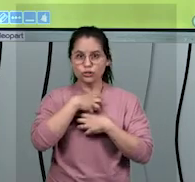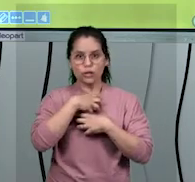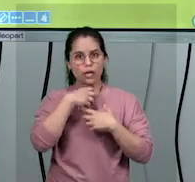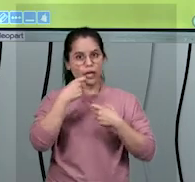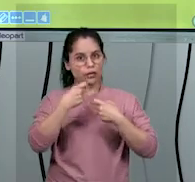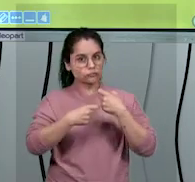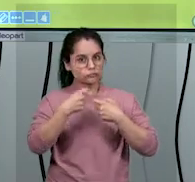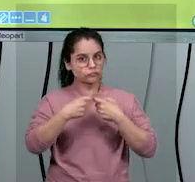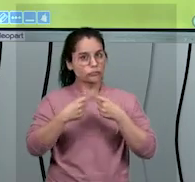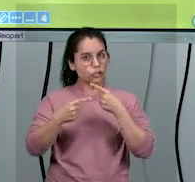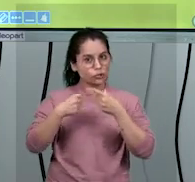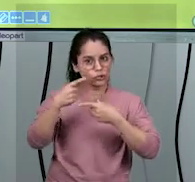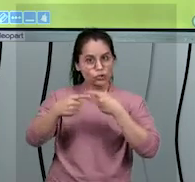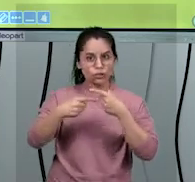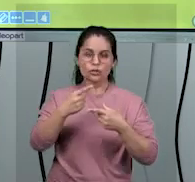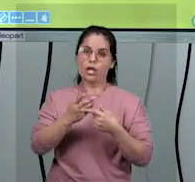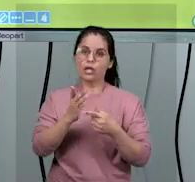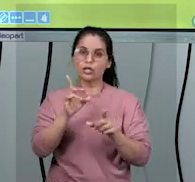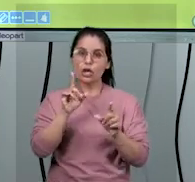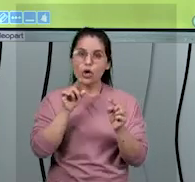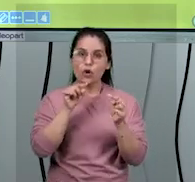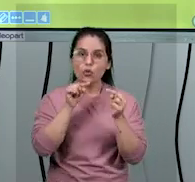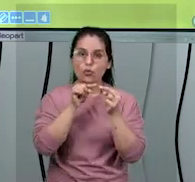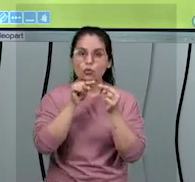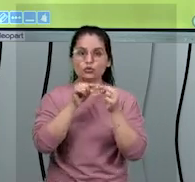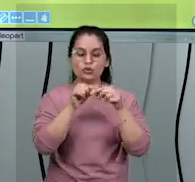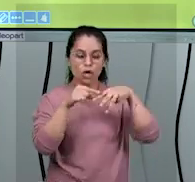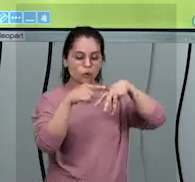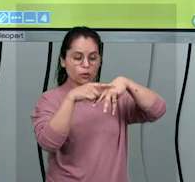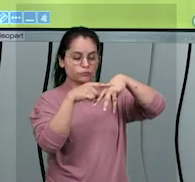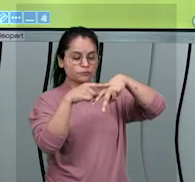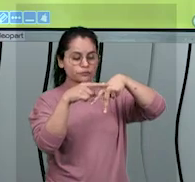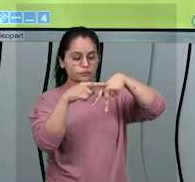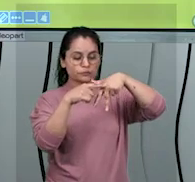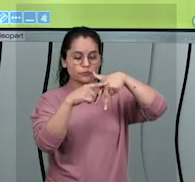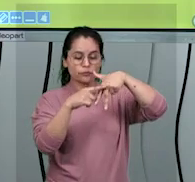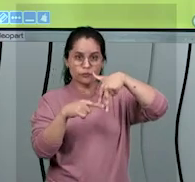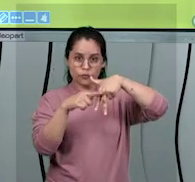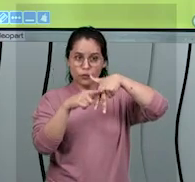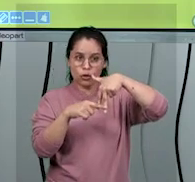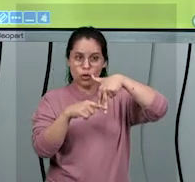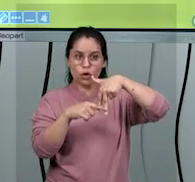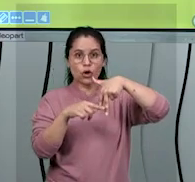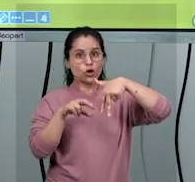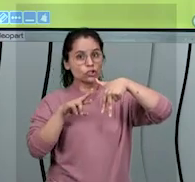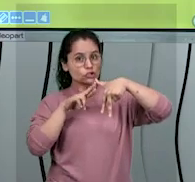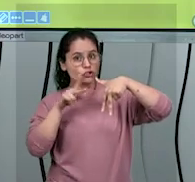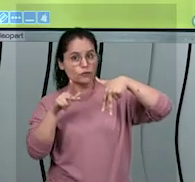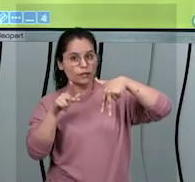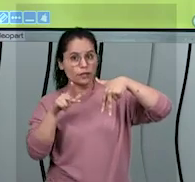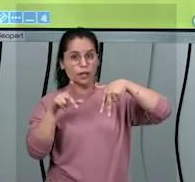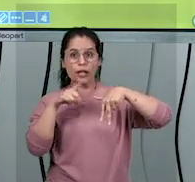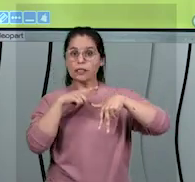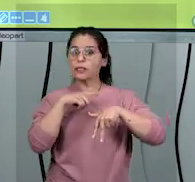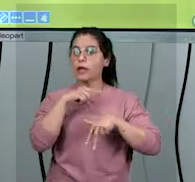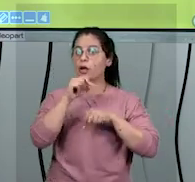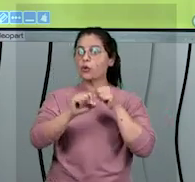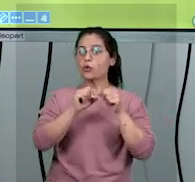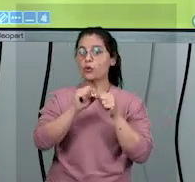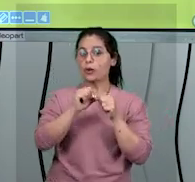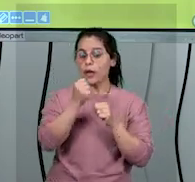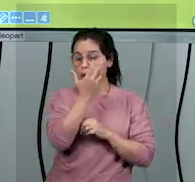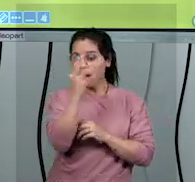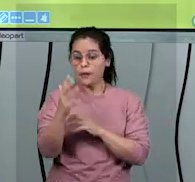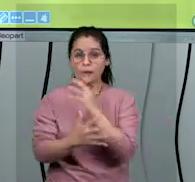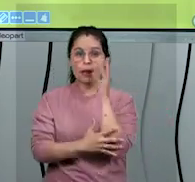reproduzir, tem órgãos destinados a essa reprodução, né, tanto as plantas quanto os animais. E o que